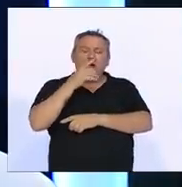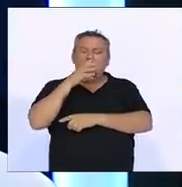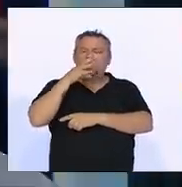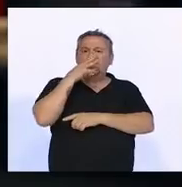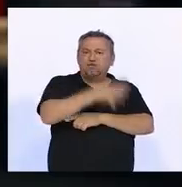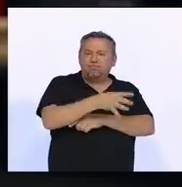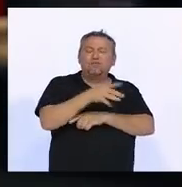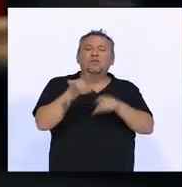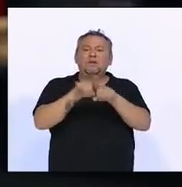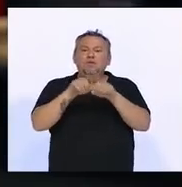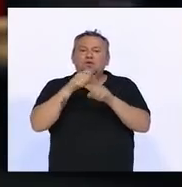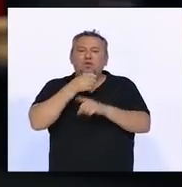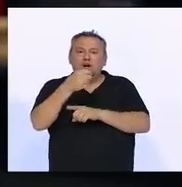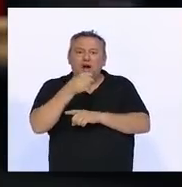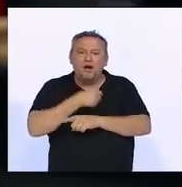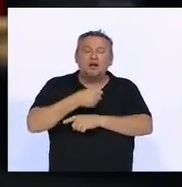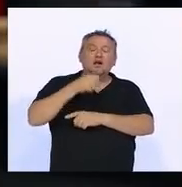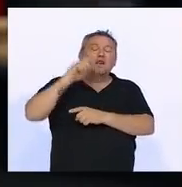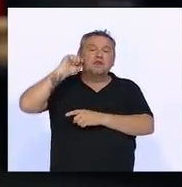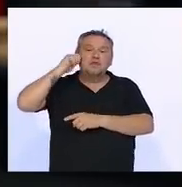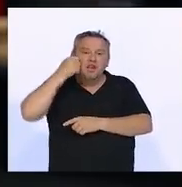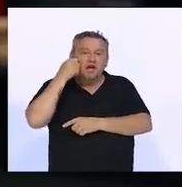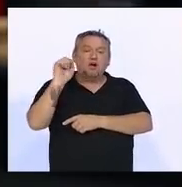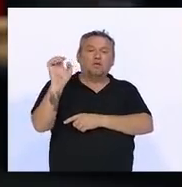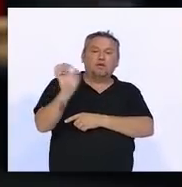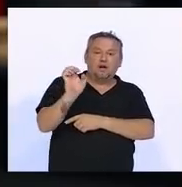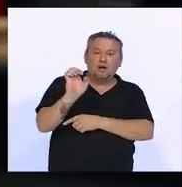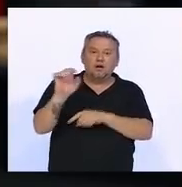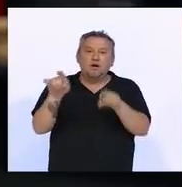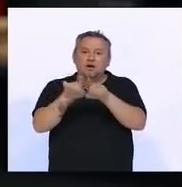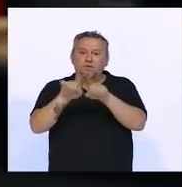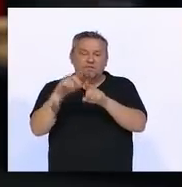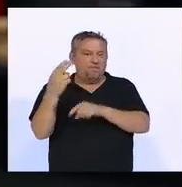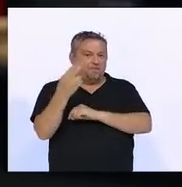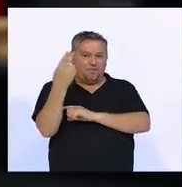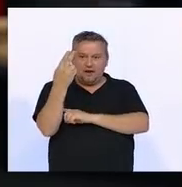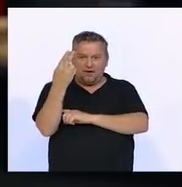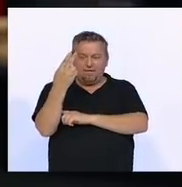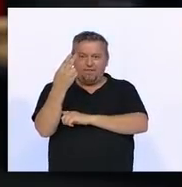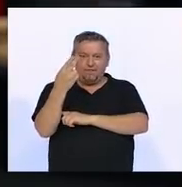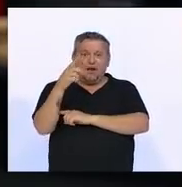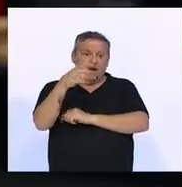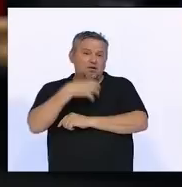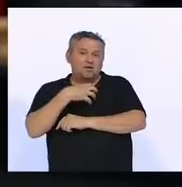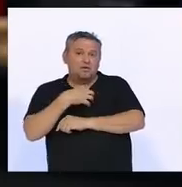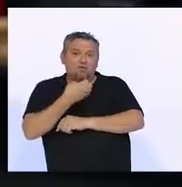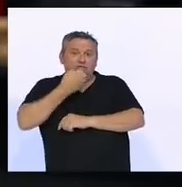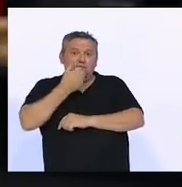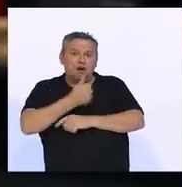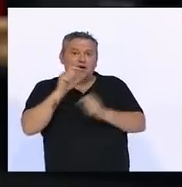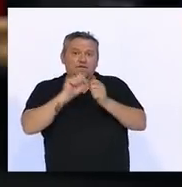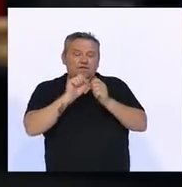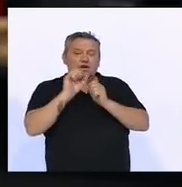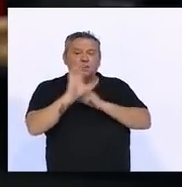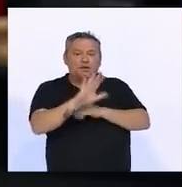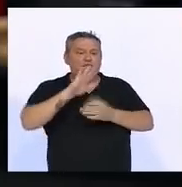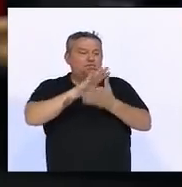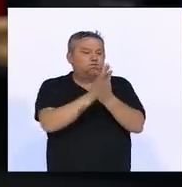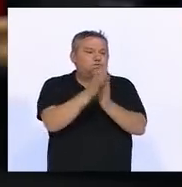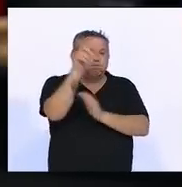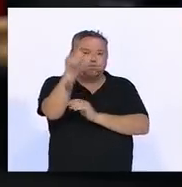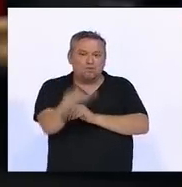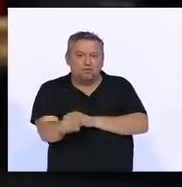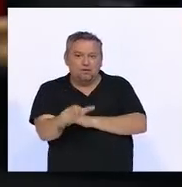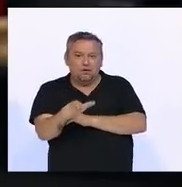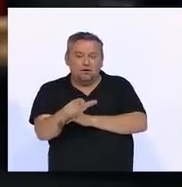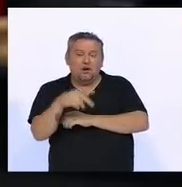jornalistas, agredindo negros, homossexuais, enfim. Ele não dá trégua, ele se sente bem em fazer isso. E o seu vice não ia ser